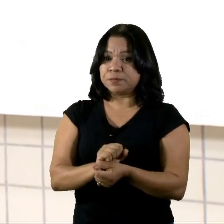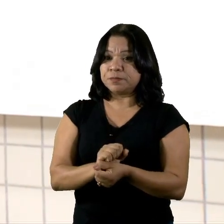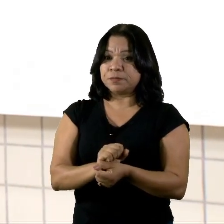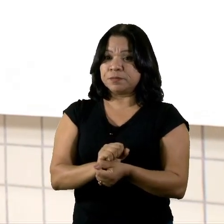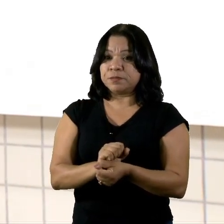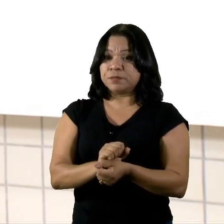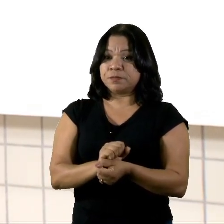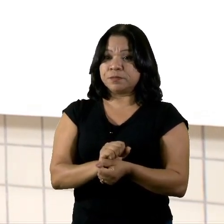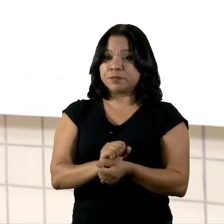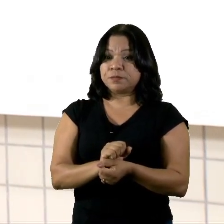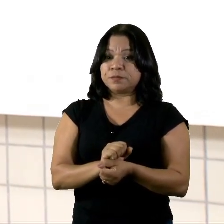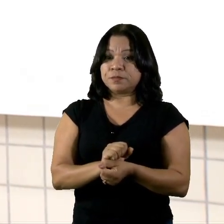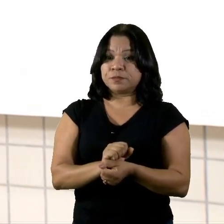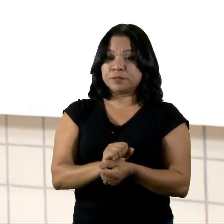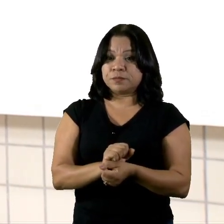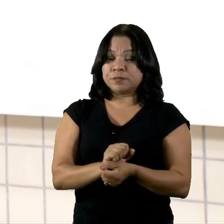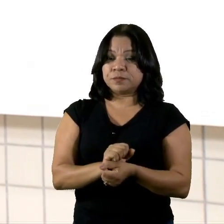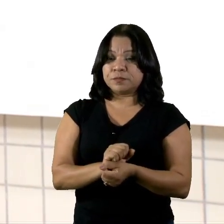Eu vou